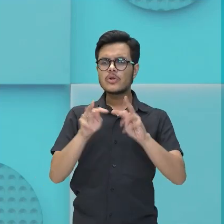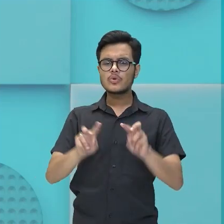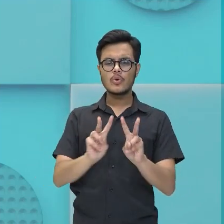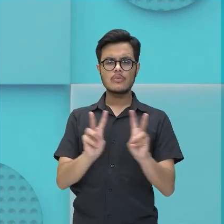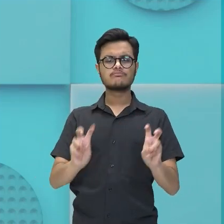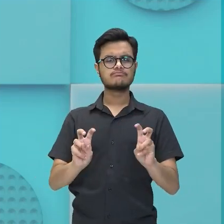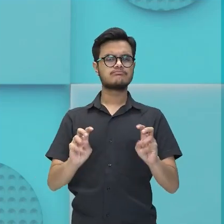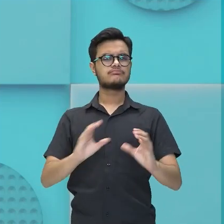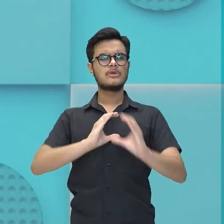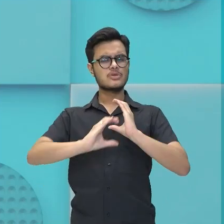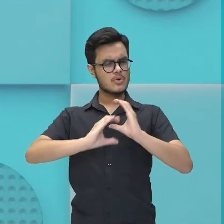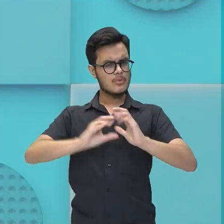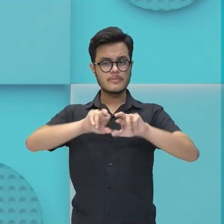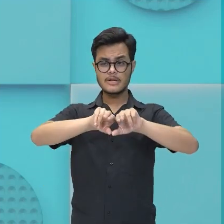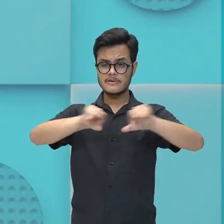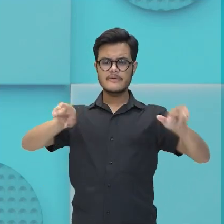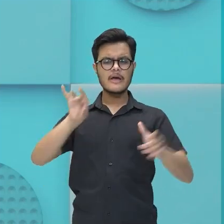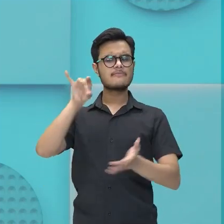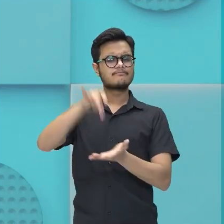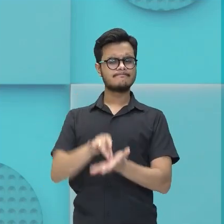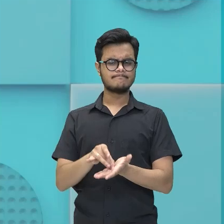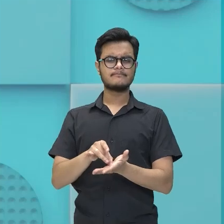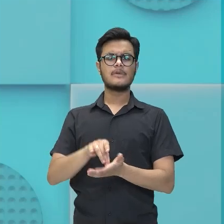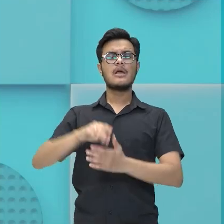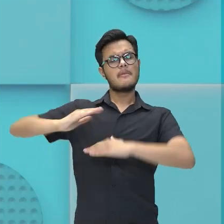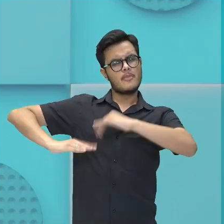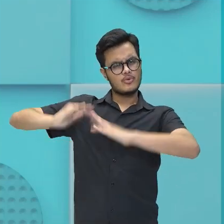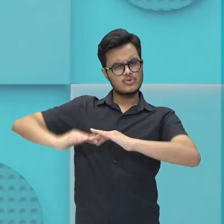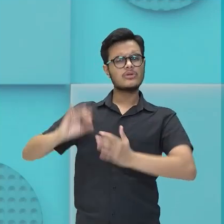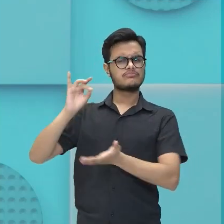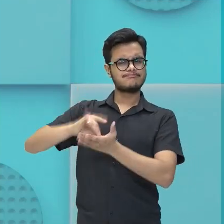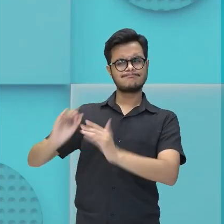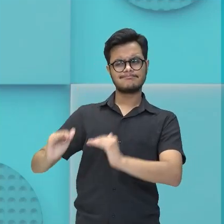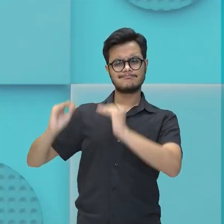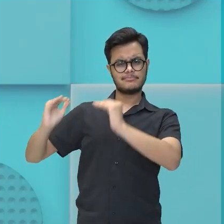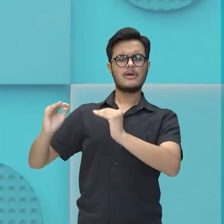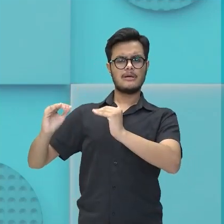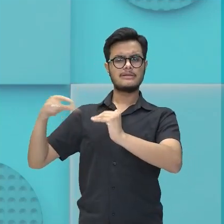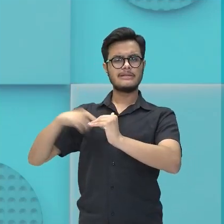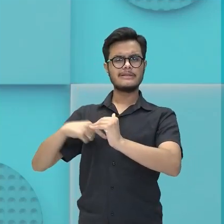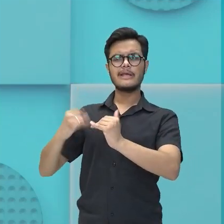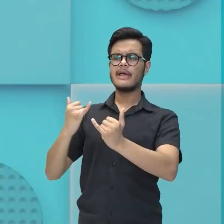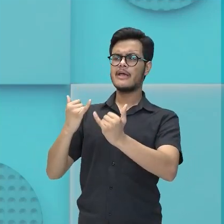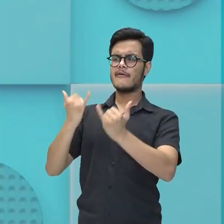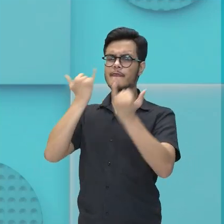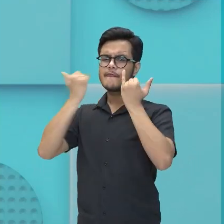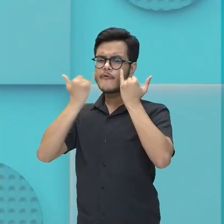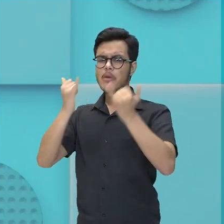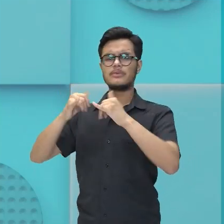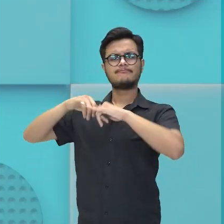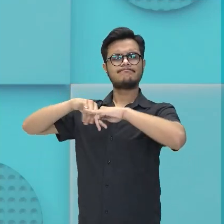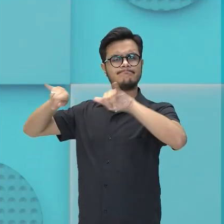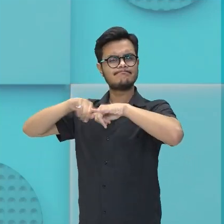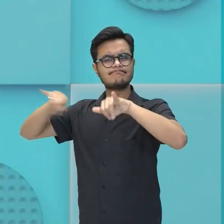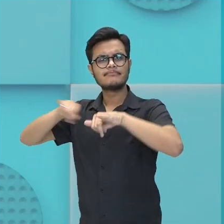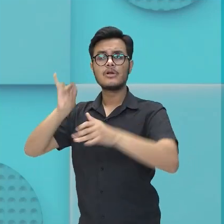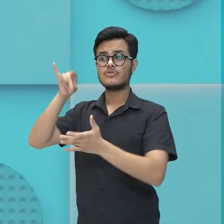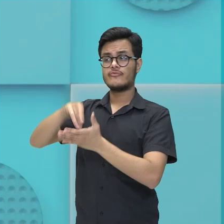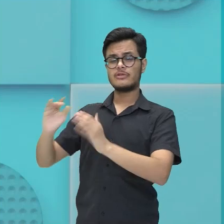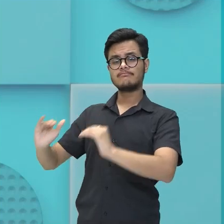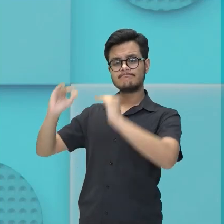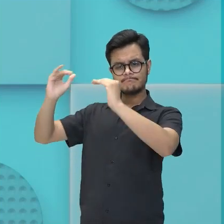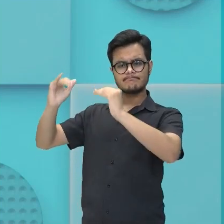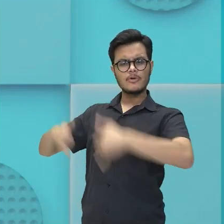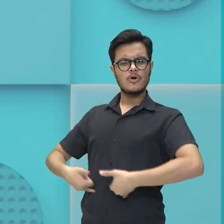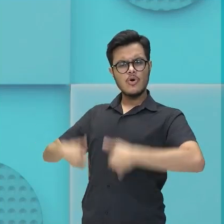mais sérios, vamos dizer de grosso modo, né? Aqueles veículos que têm maior prestígio, por exemplo, que são exibidos